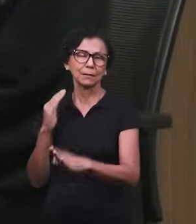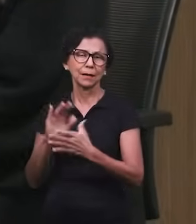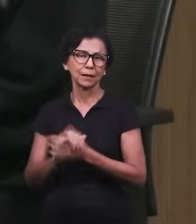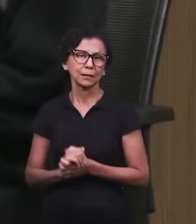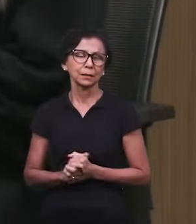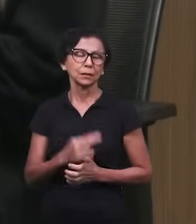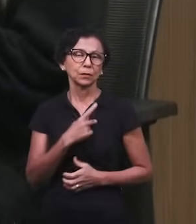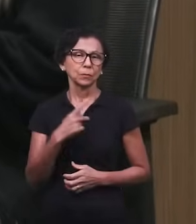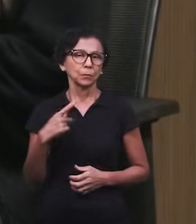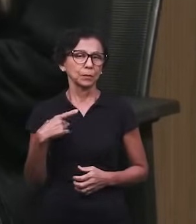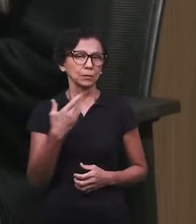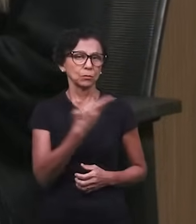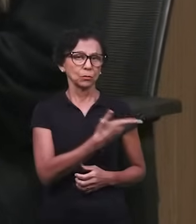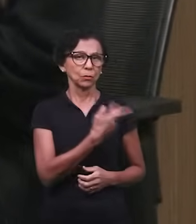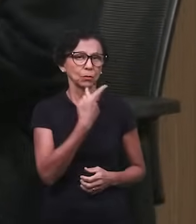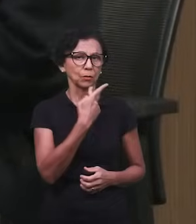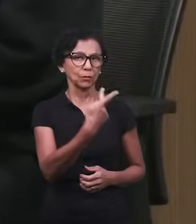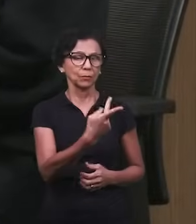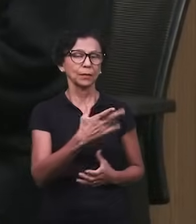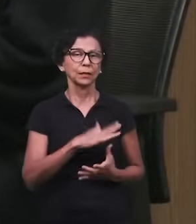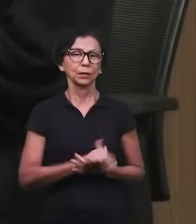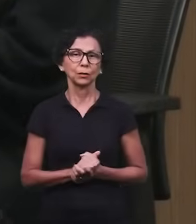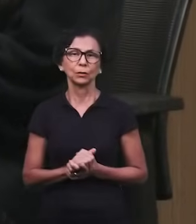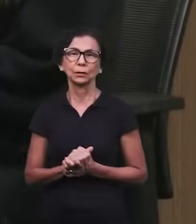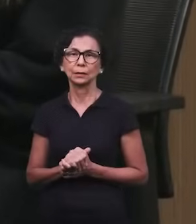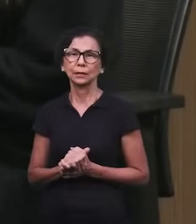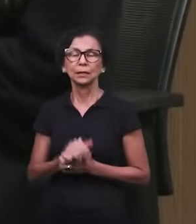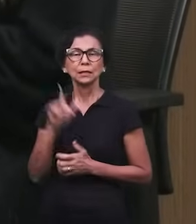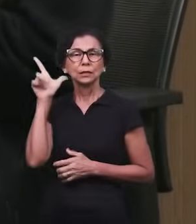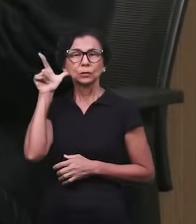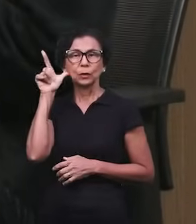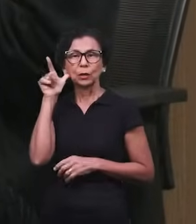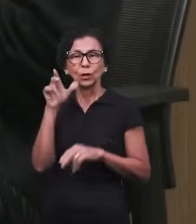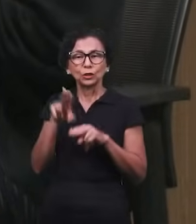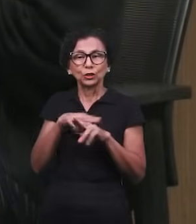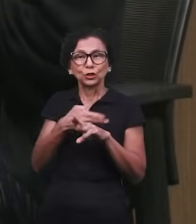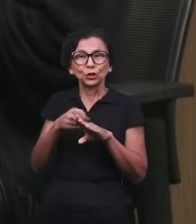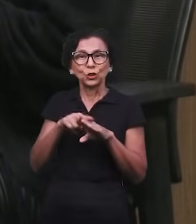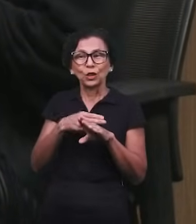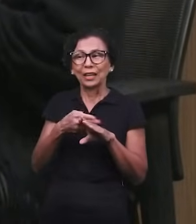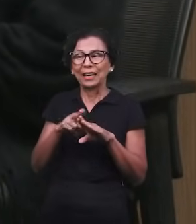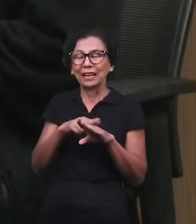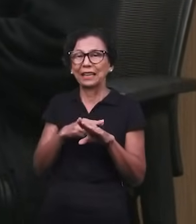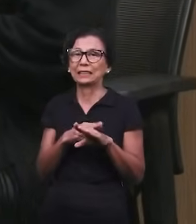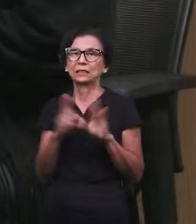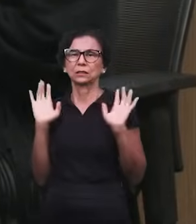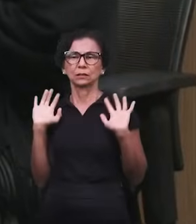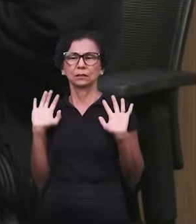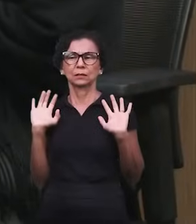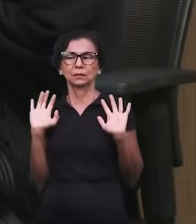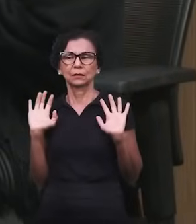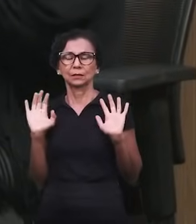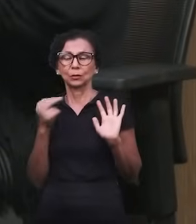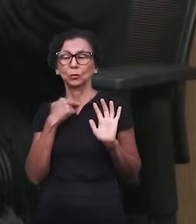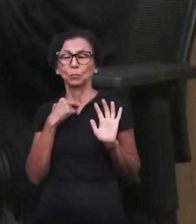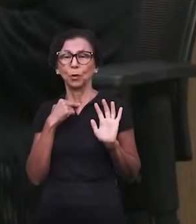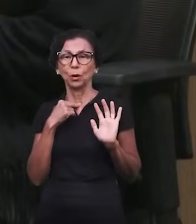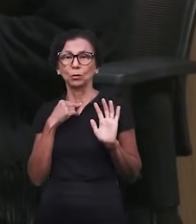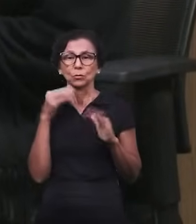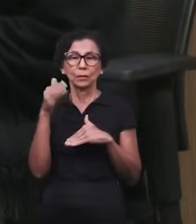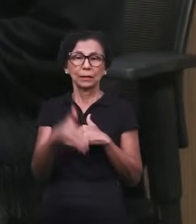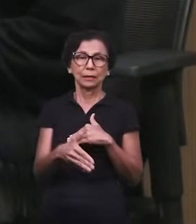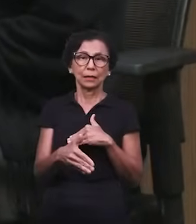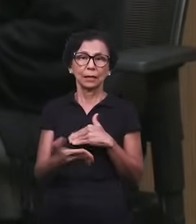o pastor Adriano falou da loja de chocolate. A gente realmente tem que, né, falar, não, eu não quero,